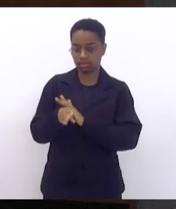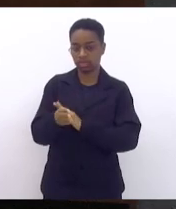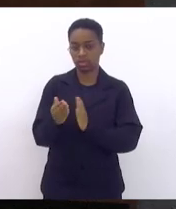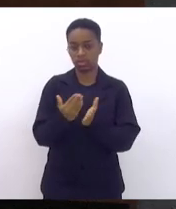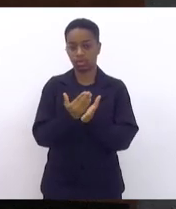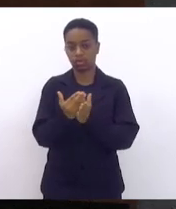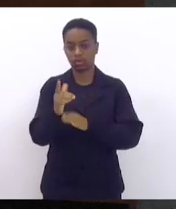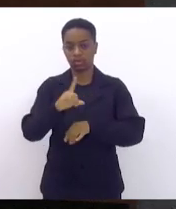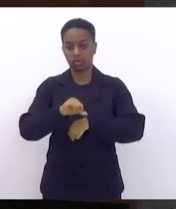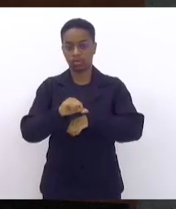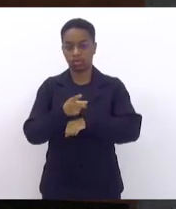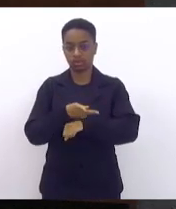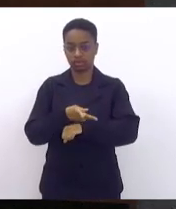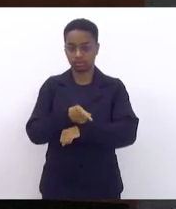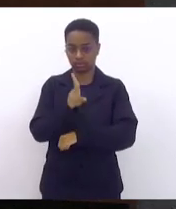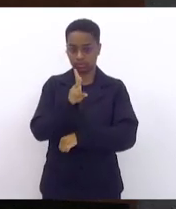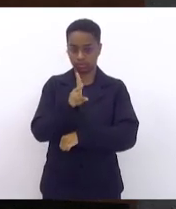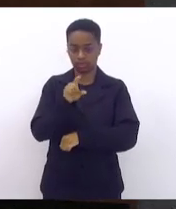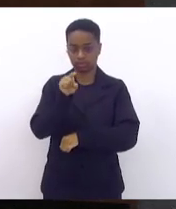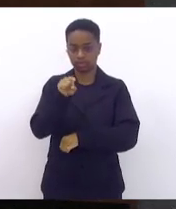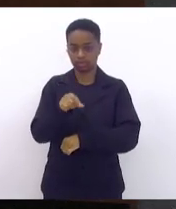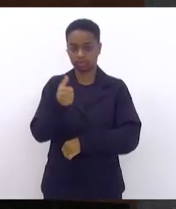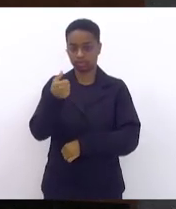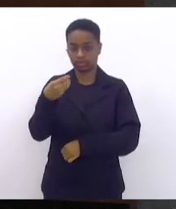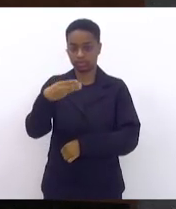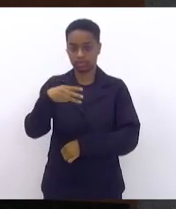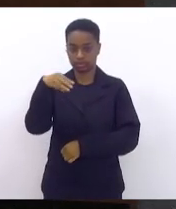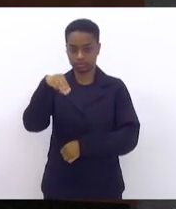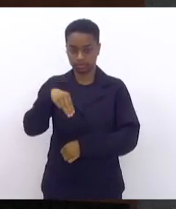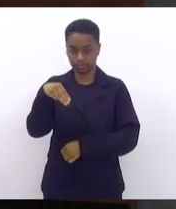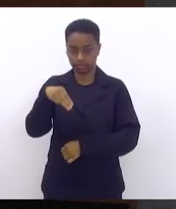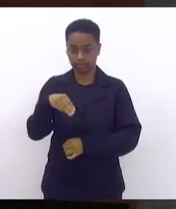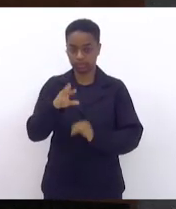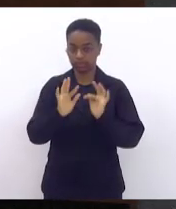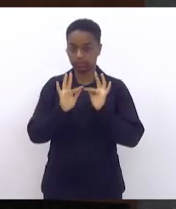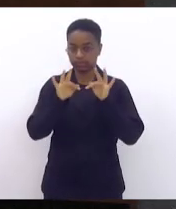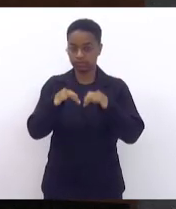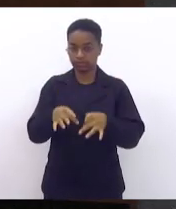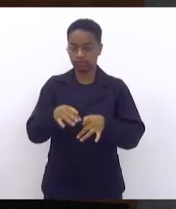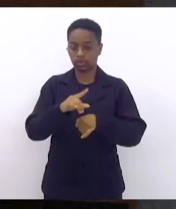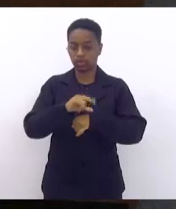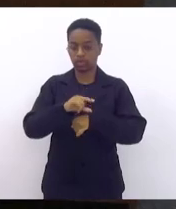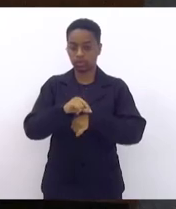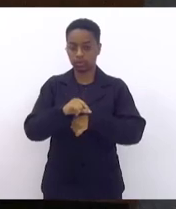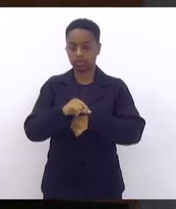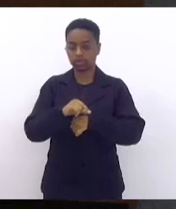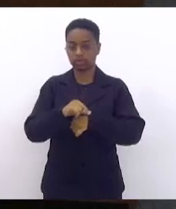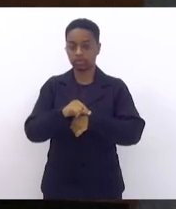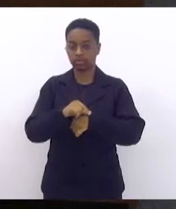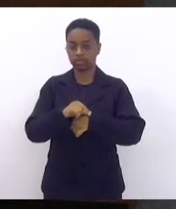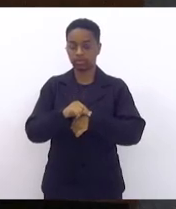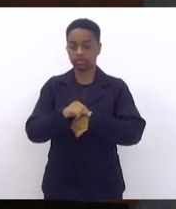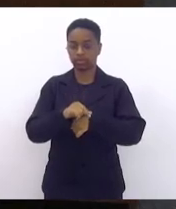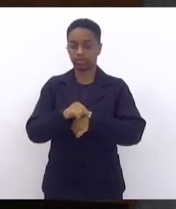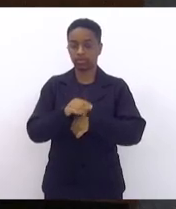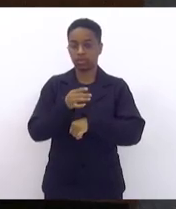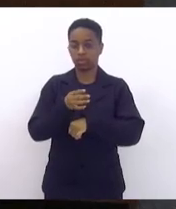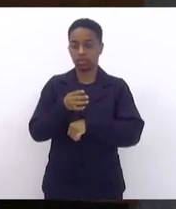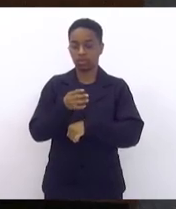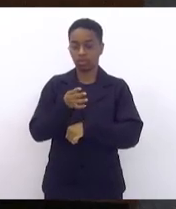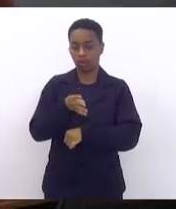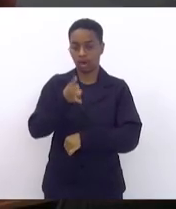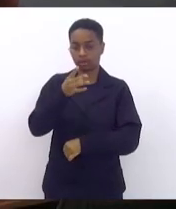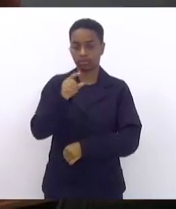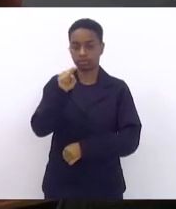iniciadas 14 horas e 13 minutos encerrou-se às 16 horas e 40